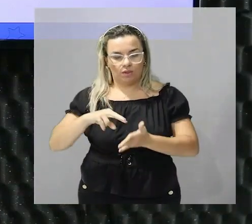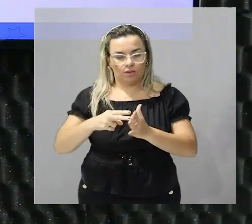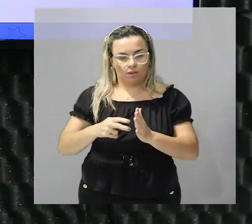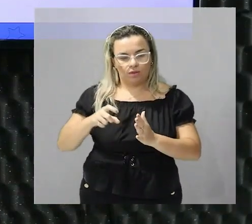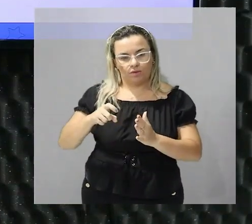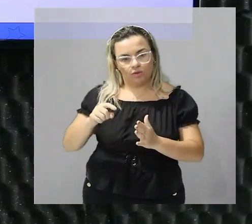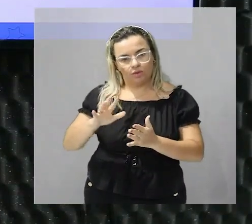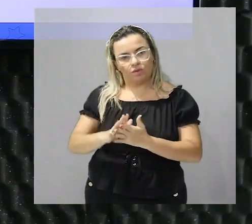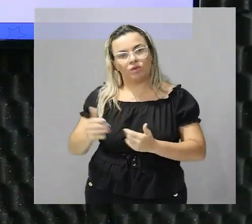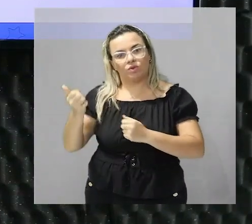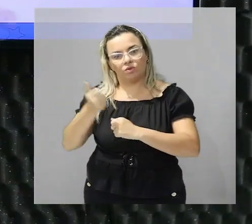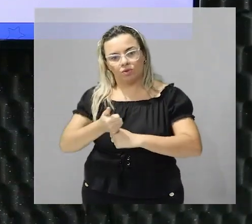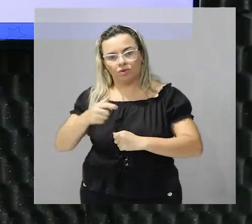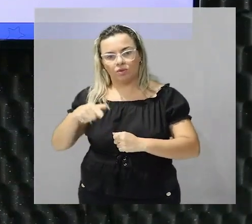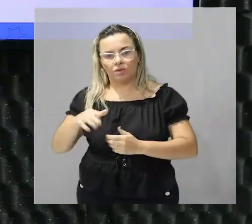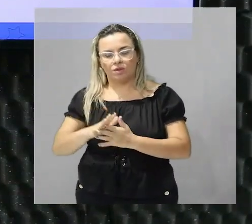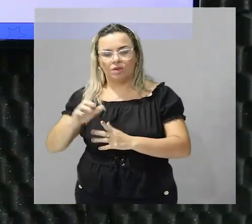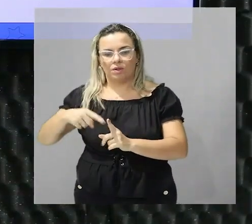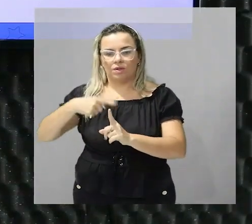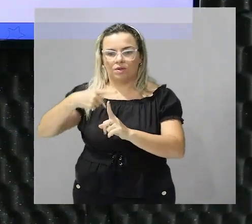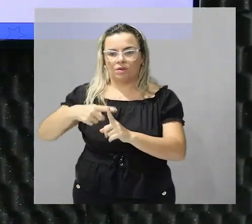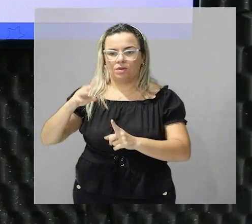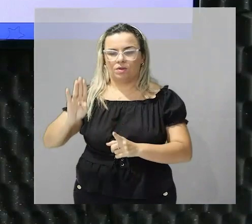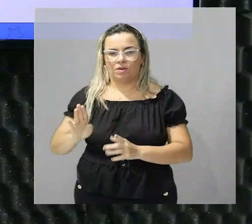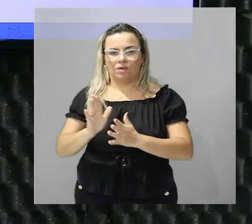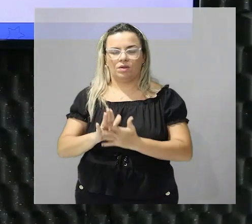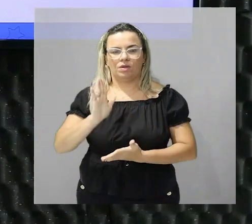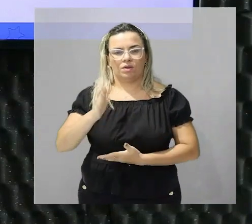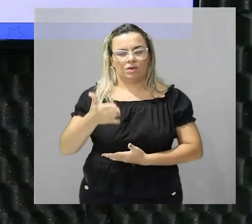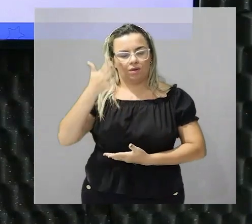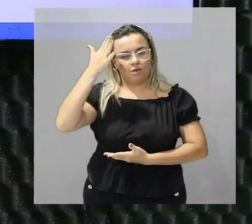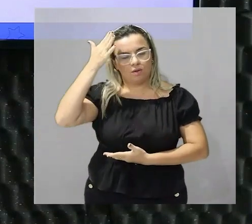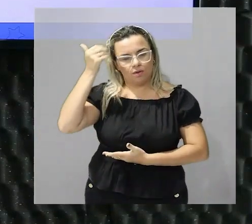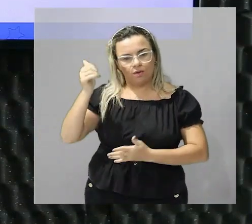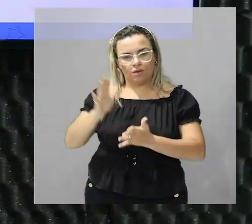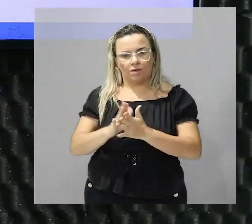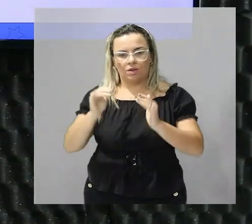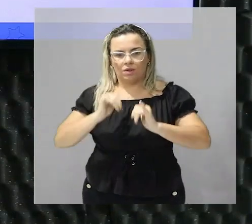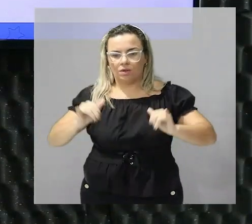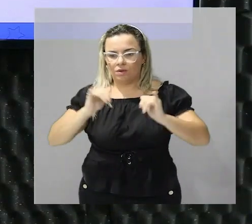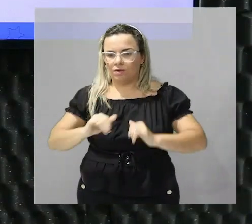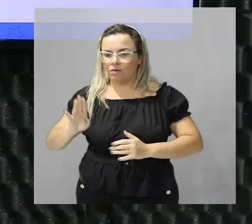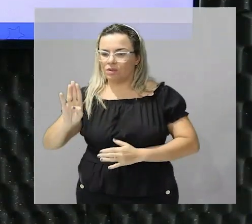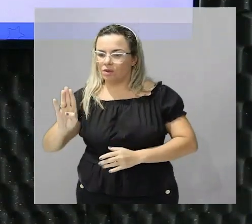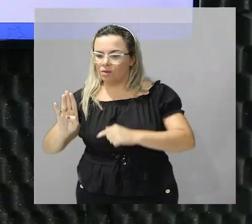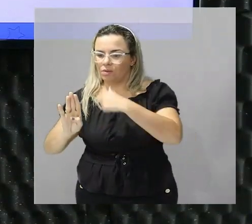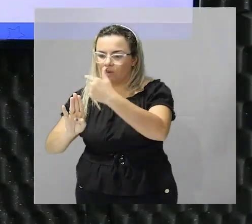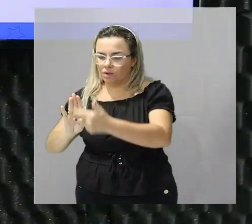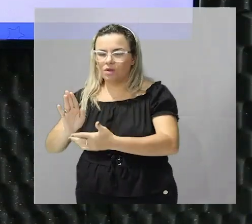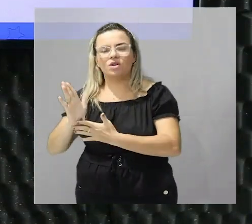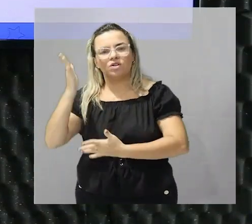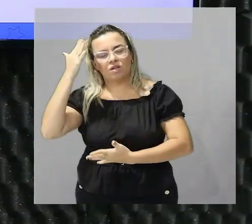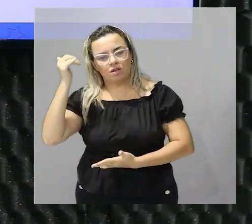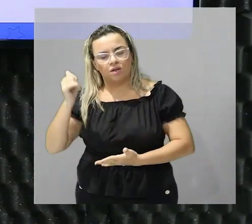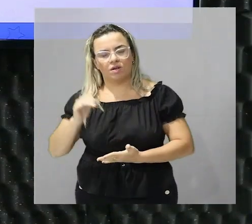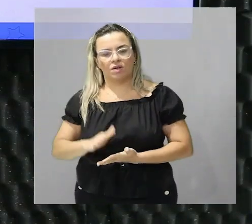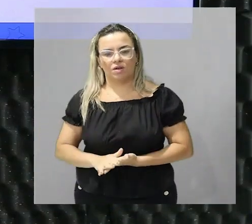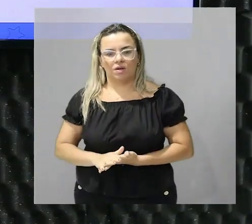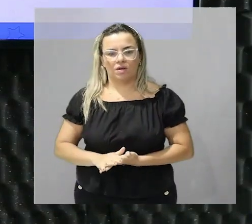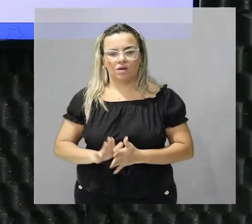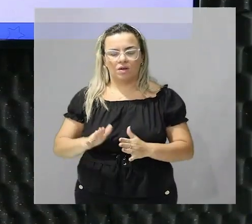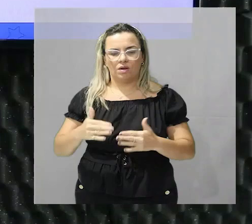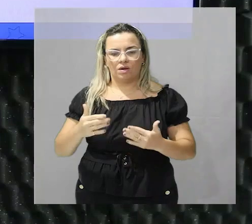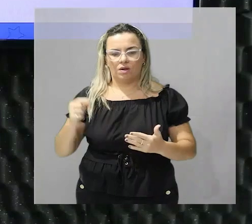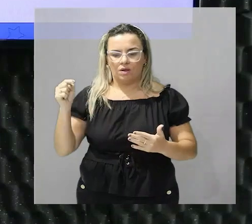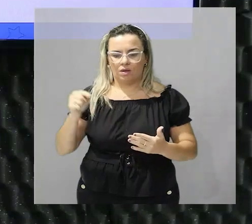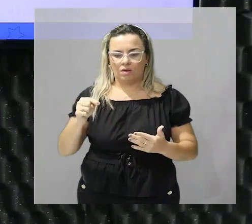B. Gente, bem daqui a gente já sabe quem é a informação B. Por quê? Porque nesse produto aqui, ele zera.